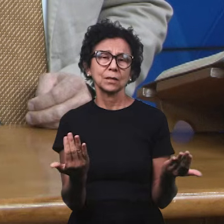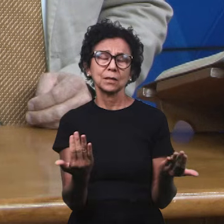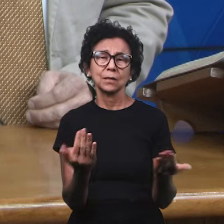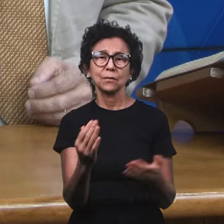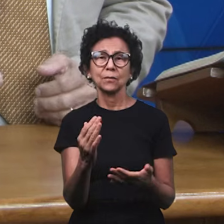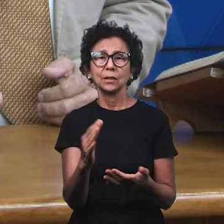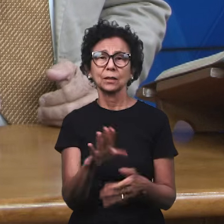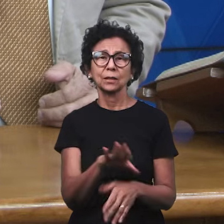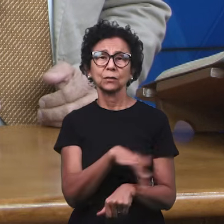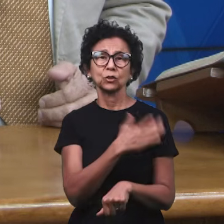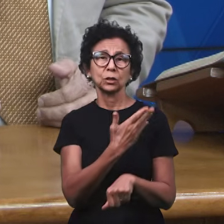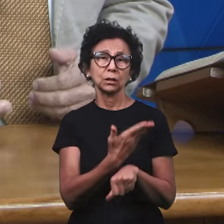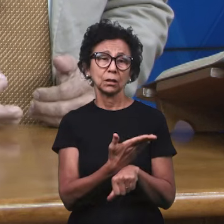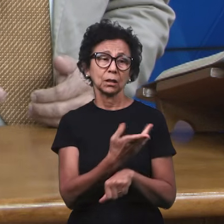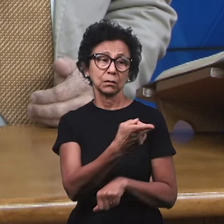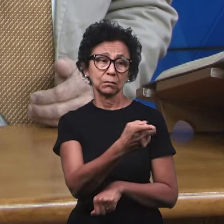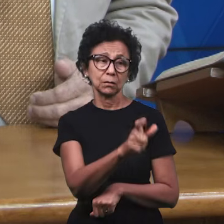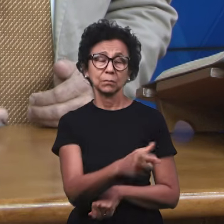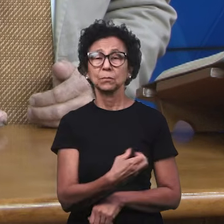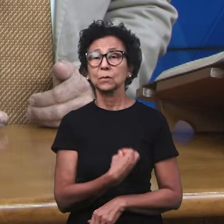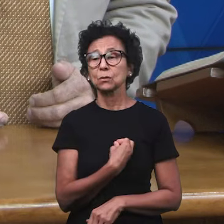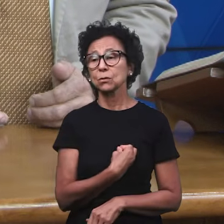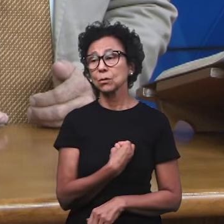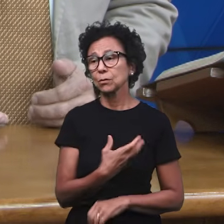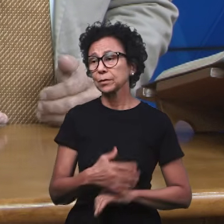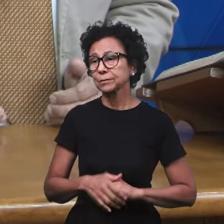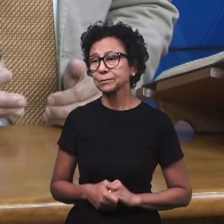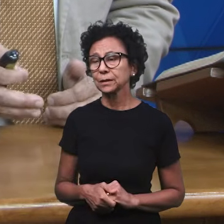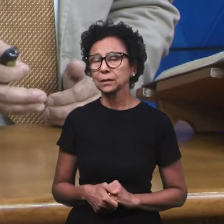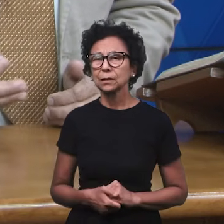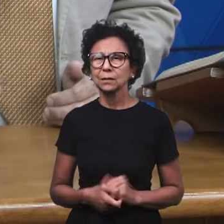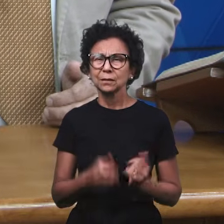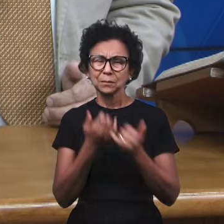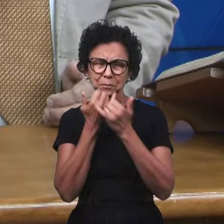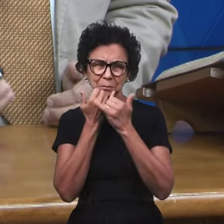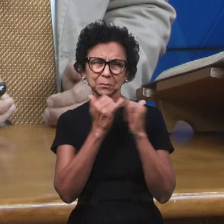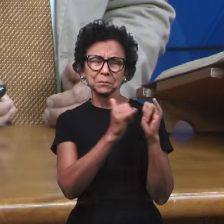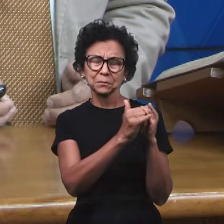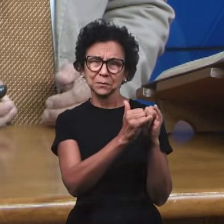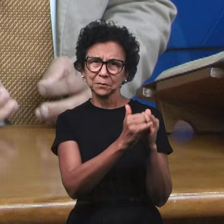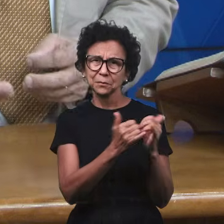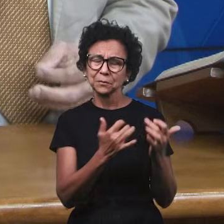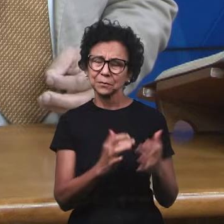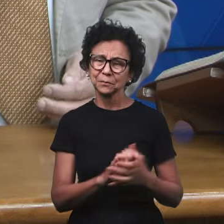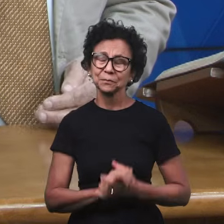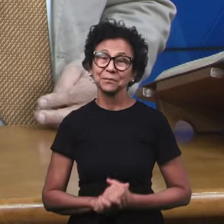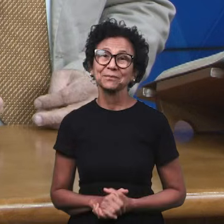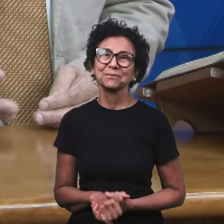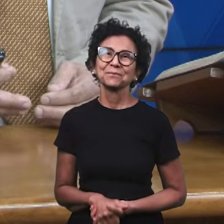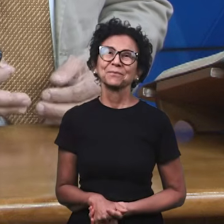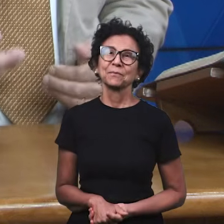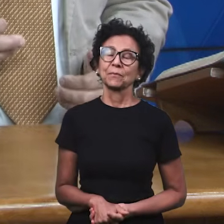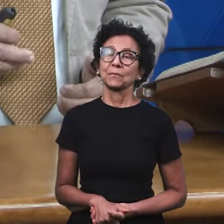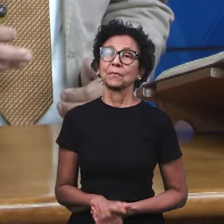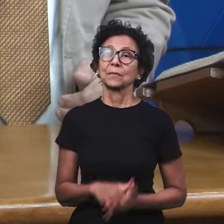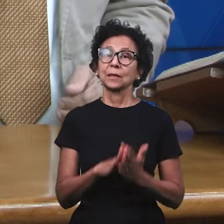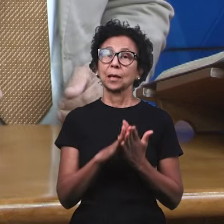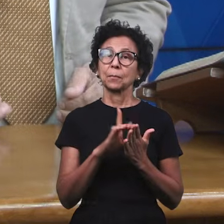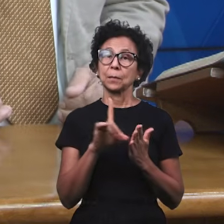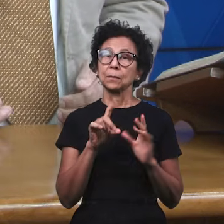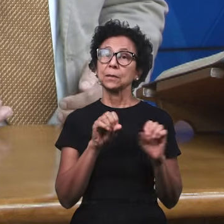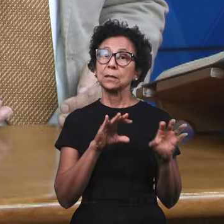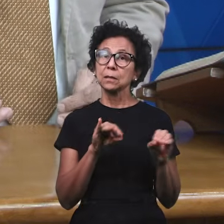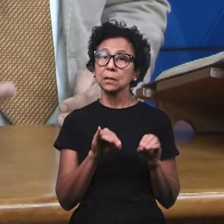horas por dia na sua vida. Como é que você vai, digamos, ter uma reticência com ela? E a palavra do Senhor nos fala que nós